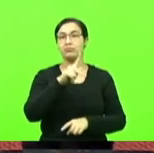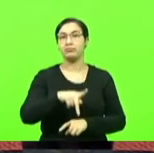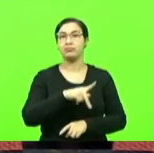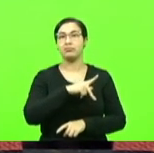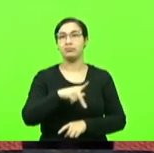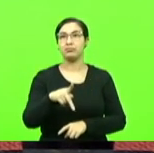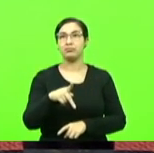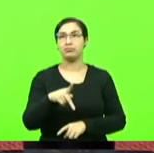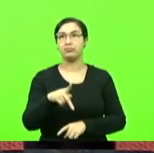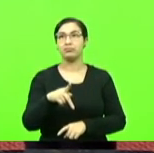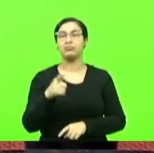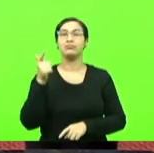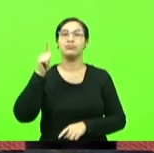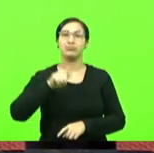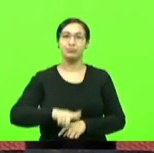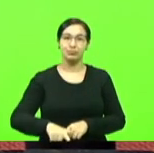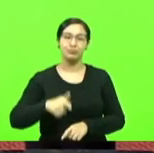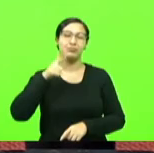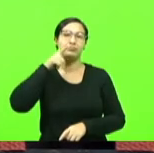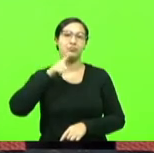foi reeleito com